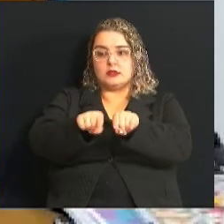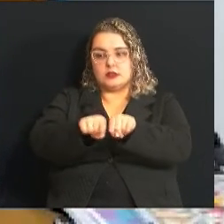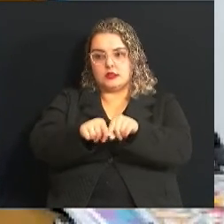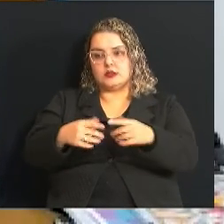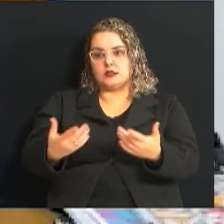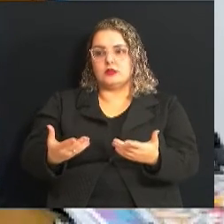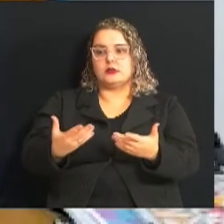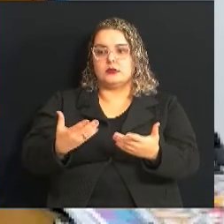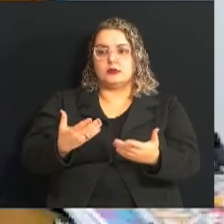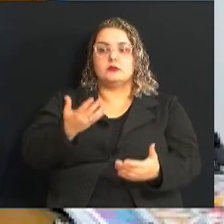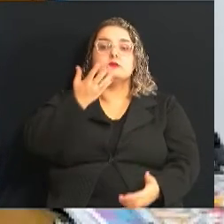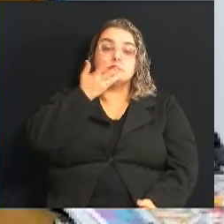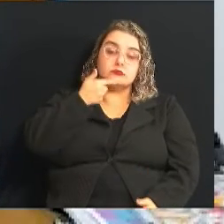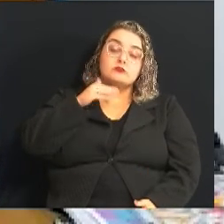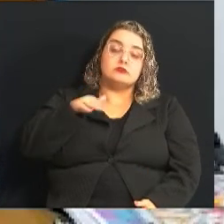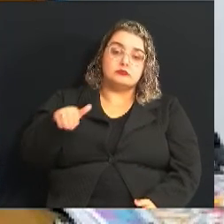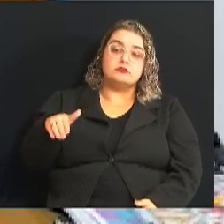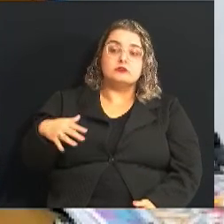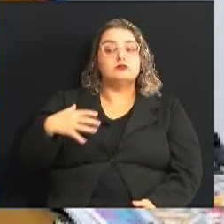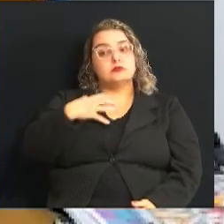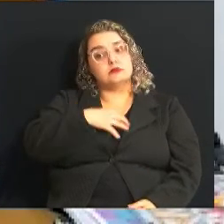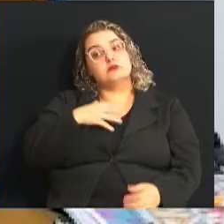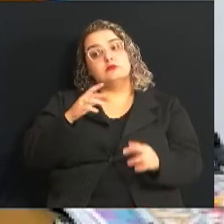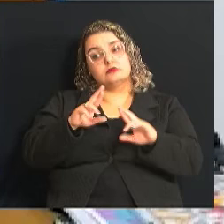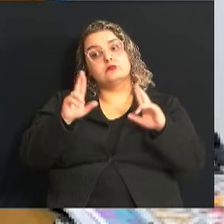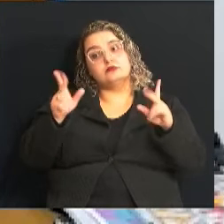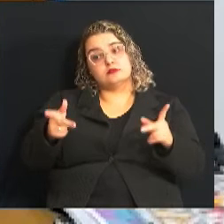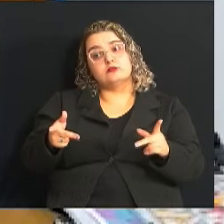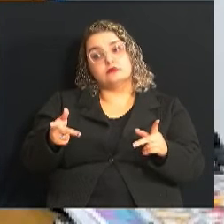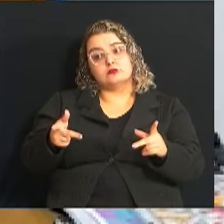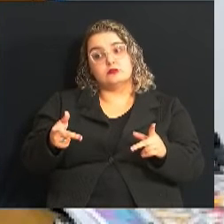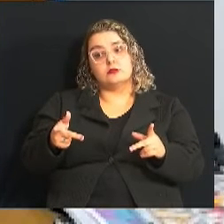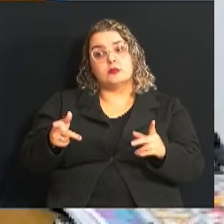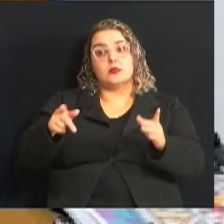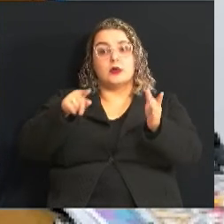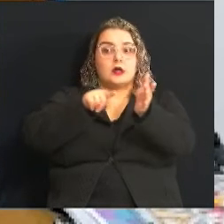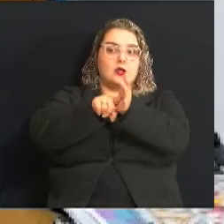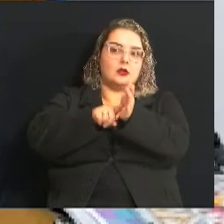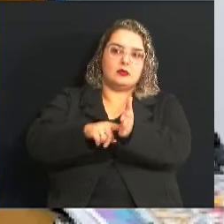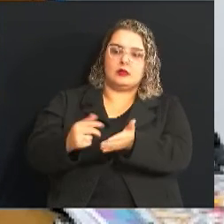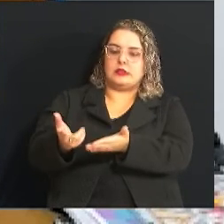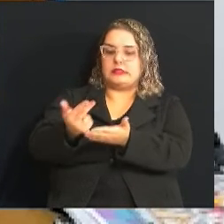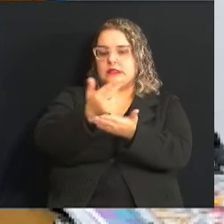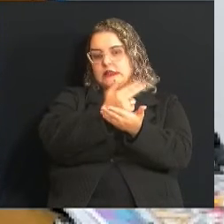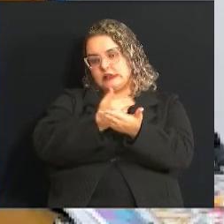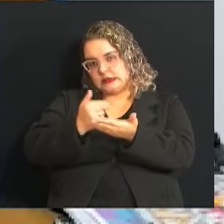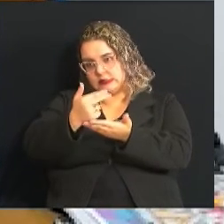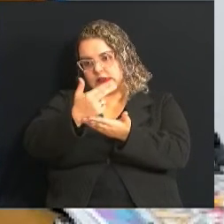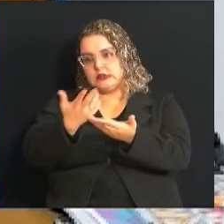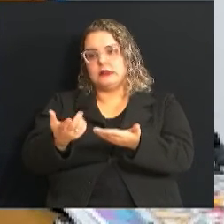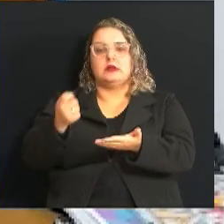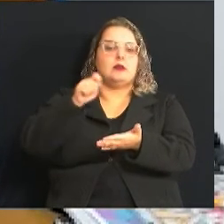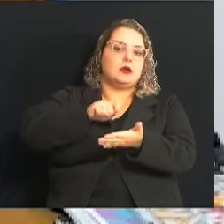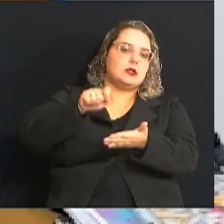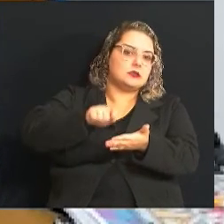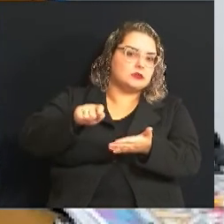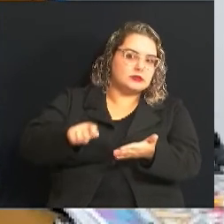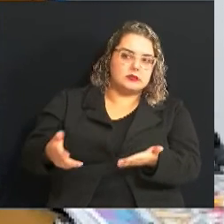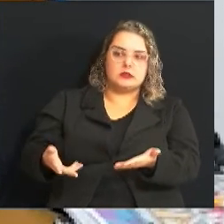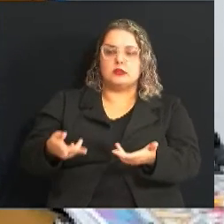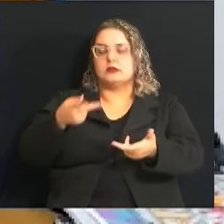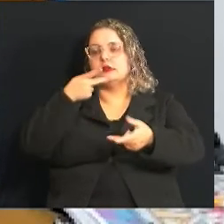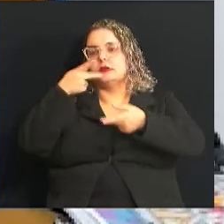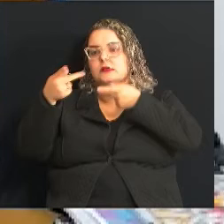é criança, uma forma diferente, que tem questões que ela vai fazer desenho, que ela vai escrever, que ela vai